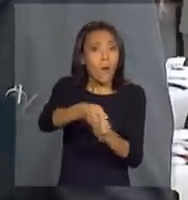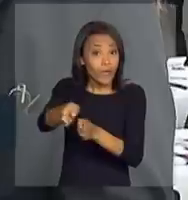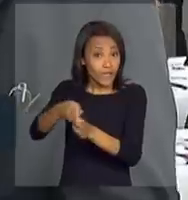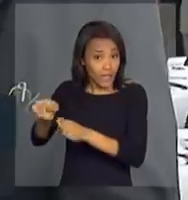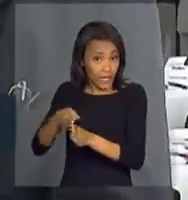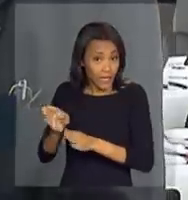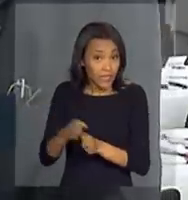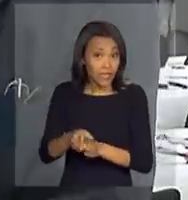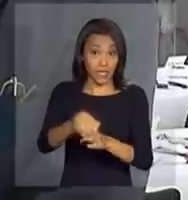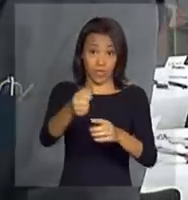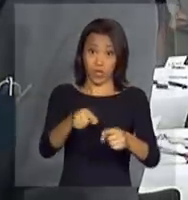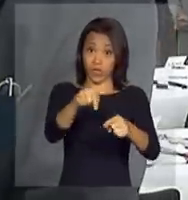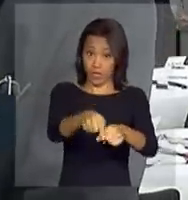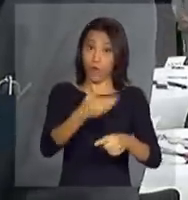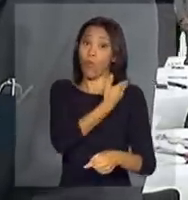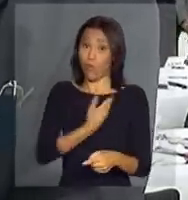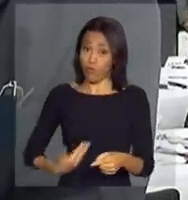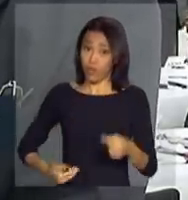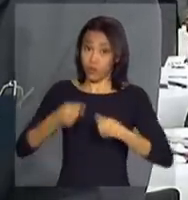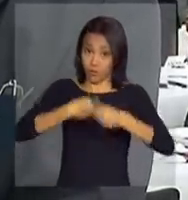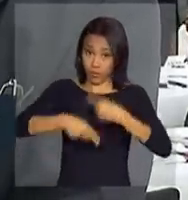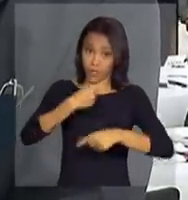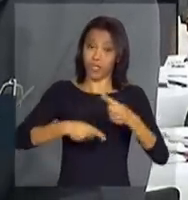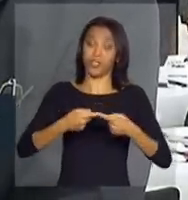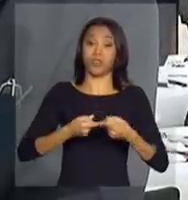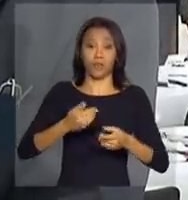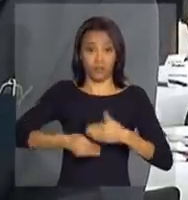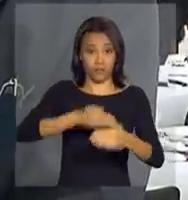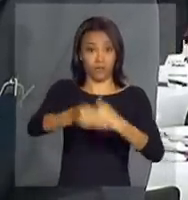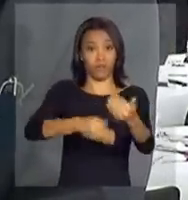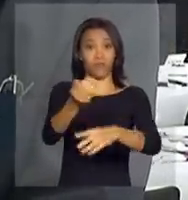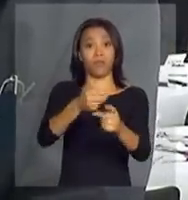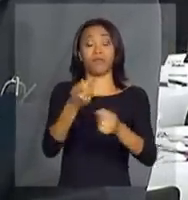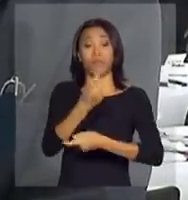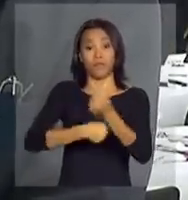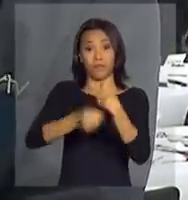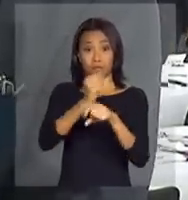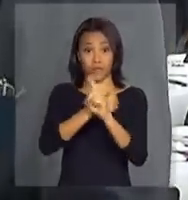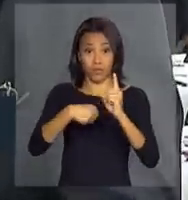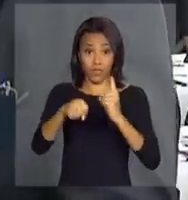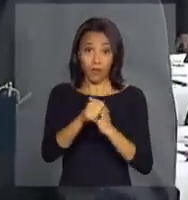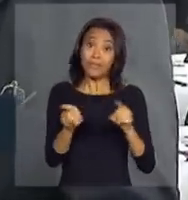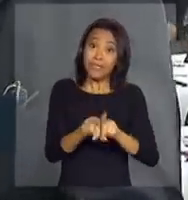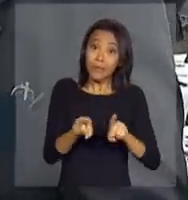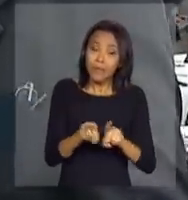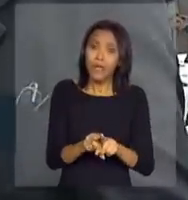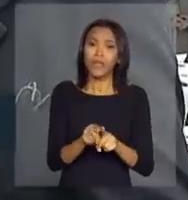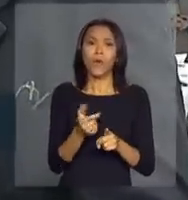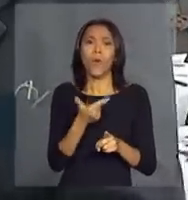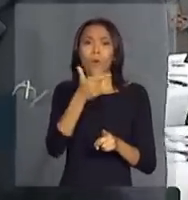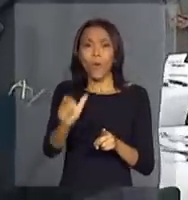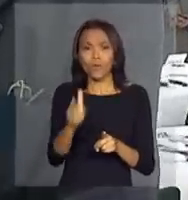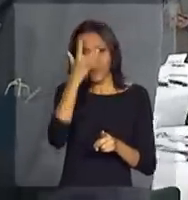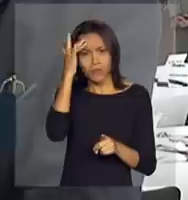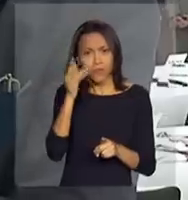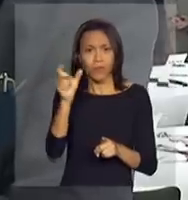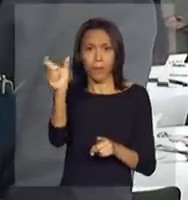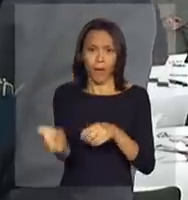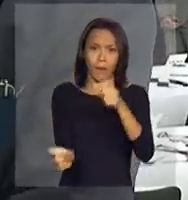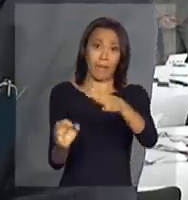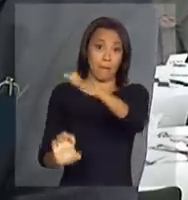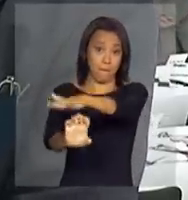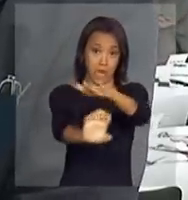executores da política o governo política de desenvolvimento econômico e social com os agentes produtivos vamos dizer assim